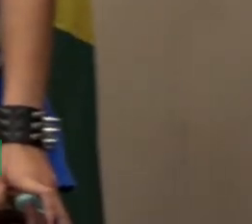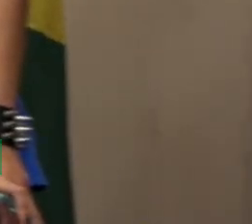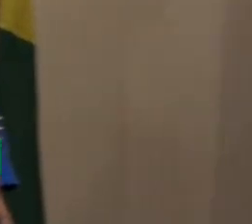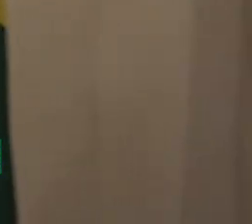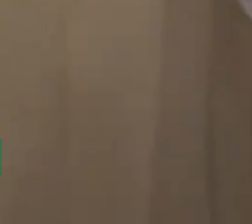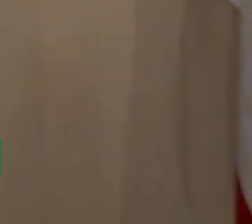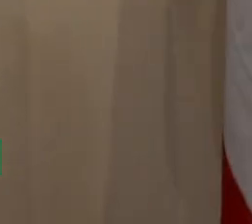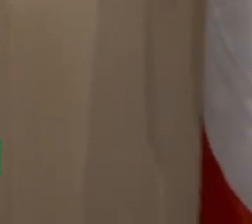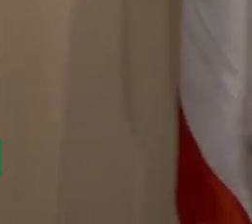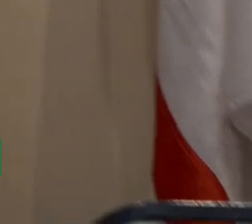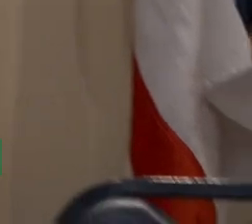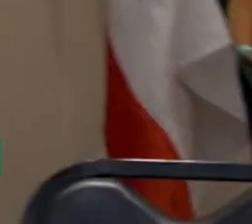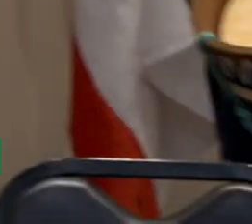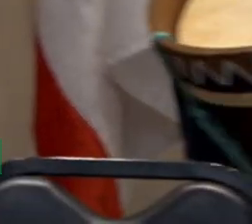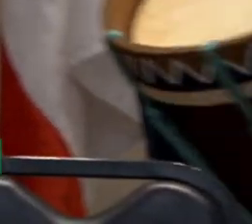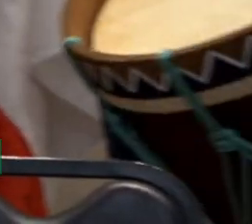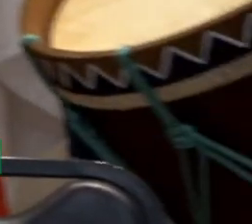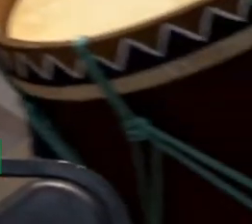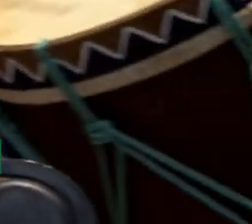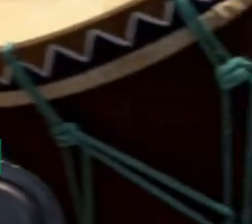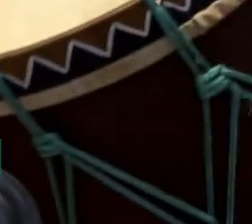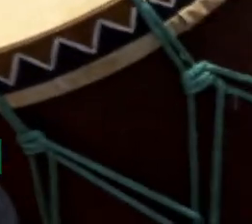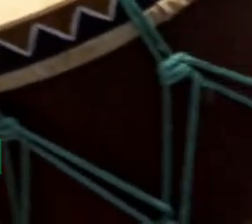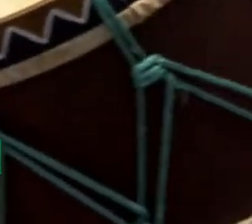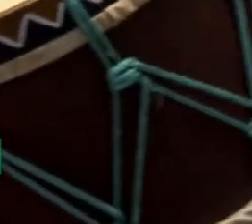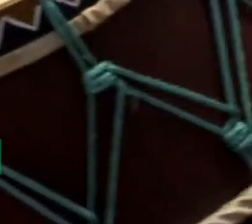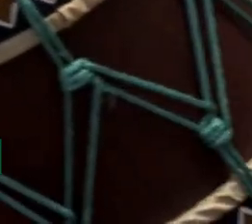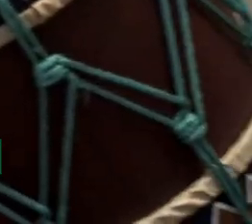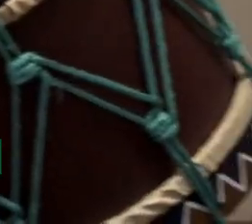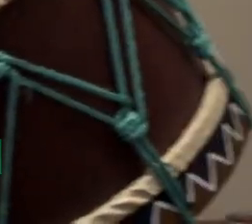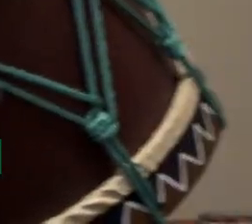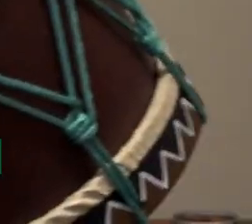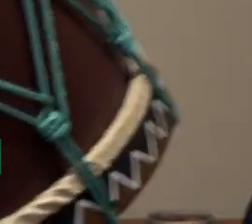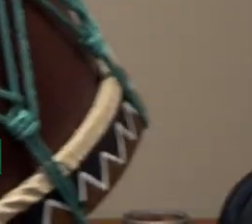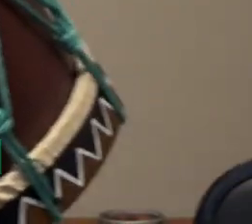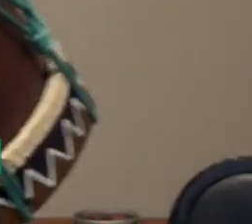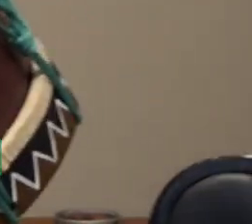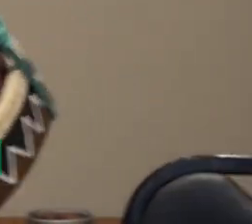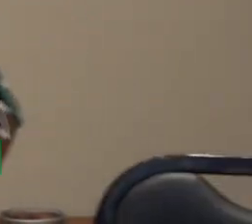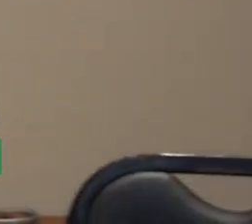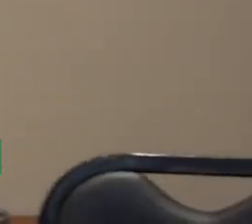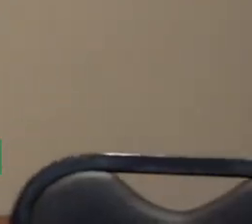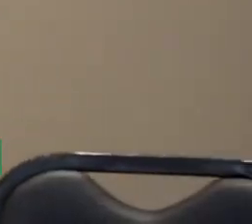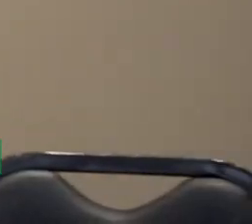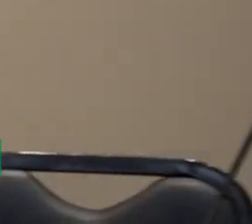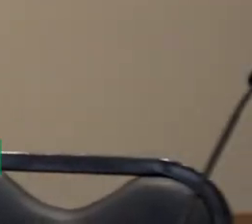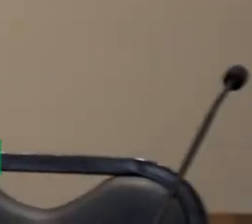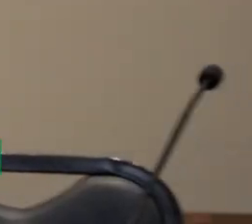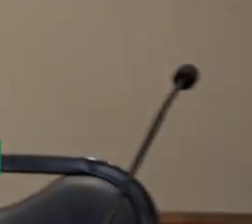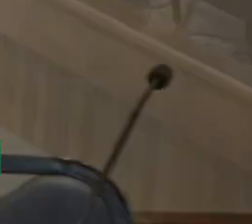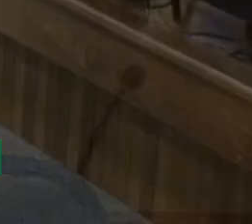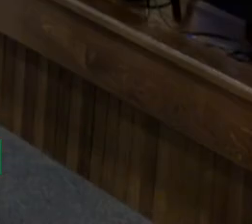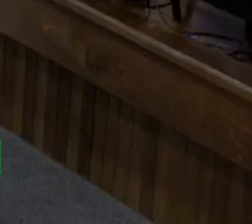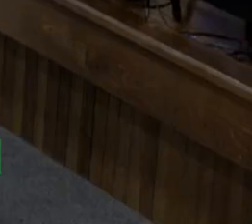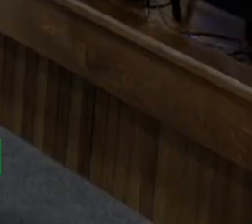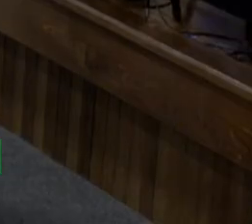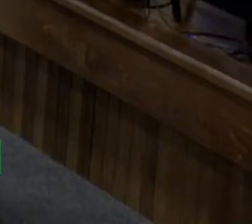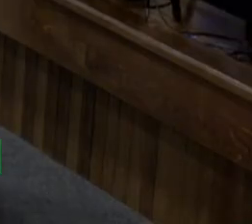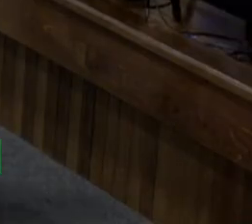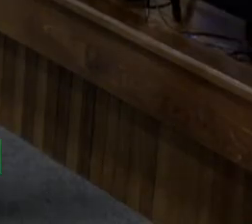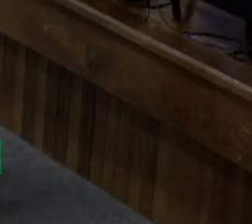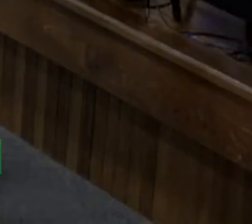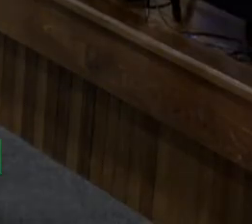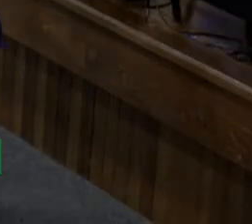passar. A tribo Zana já aquietou seu passo, com a calmaria